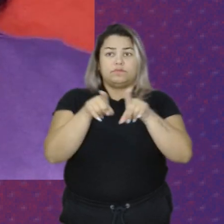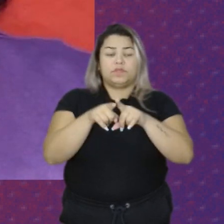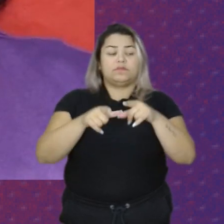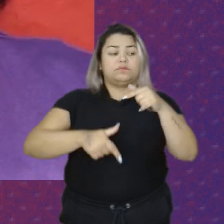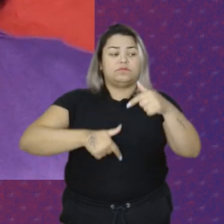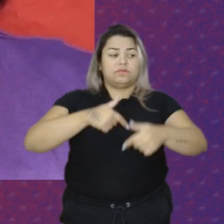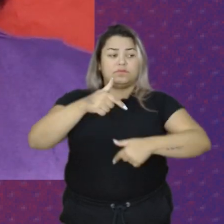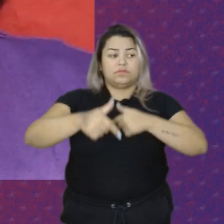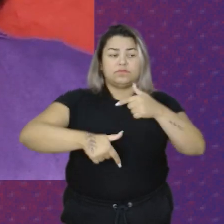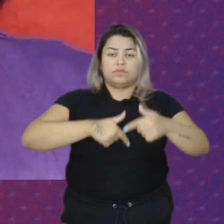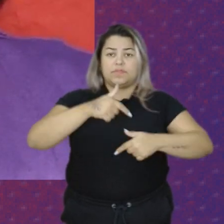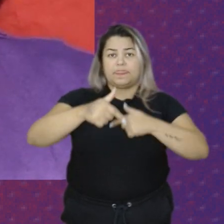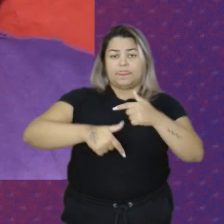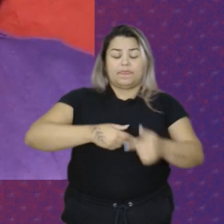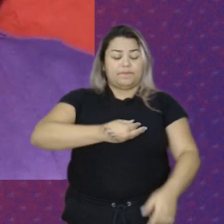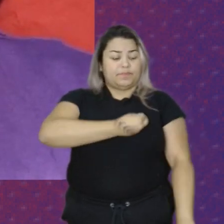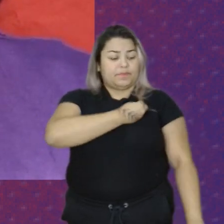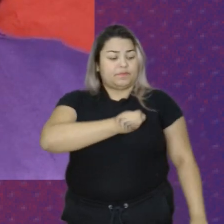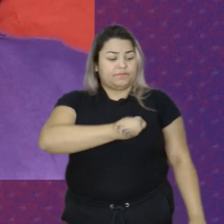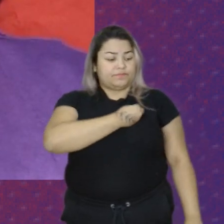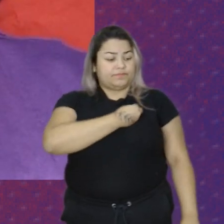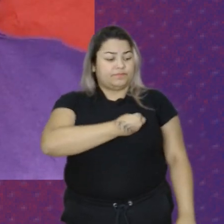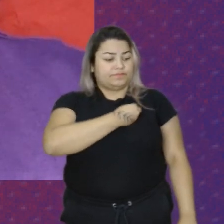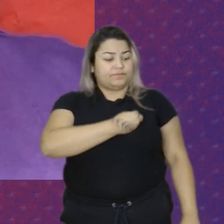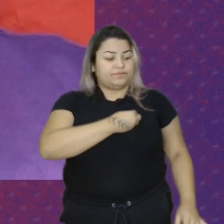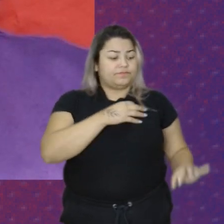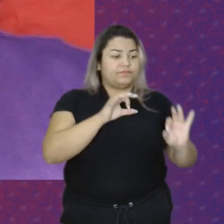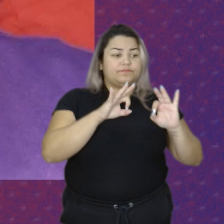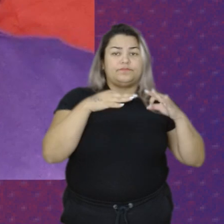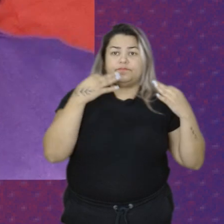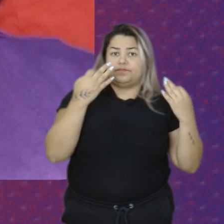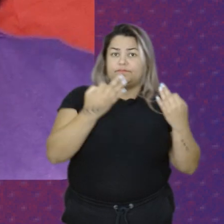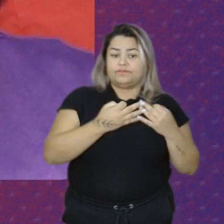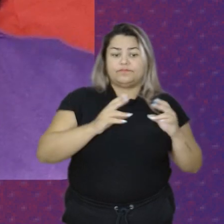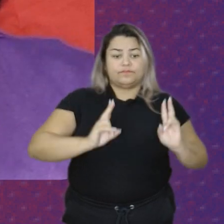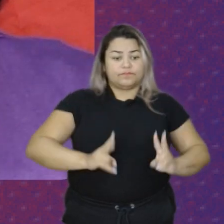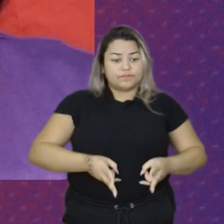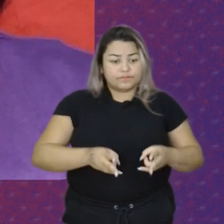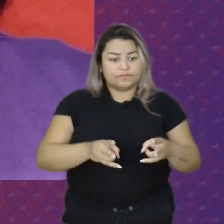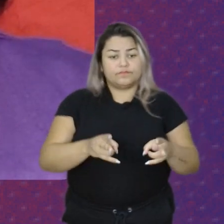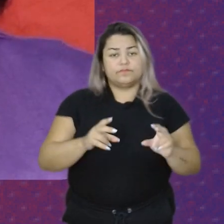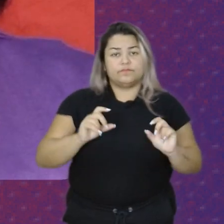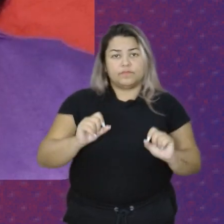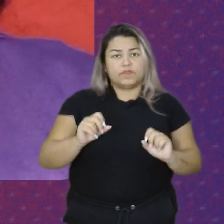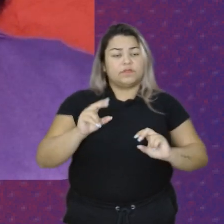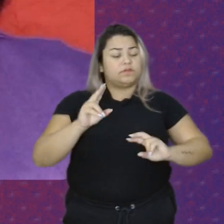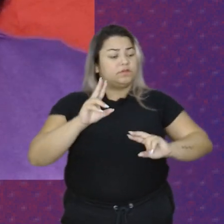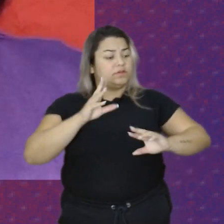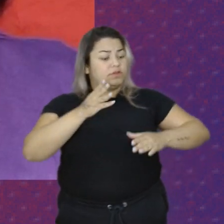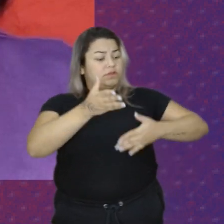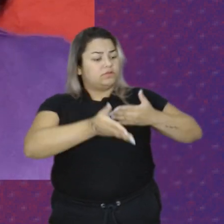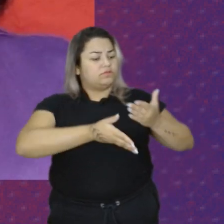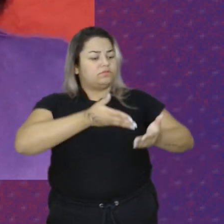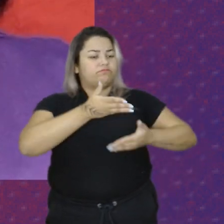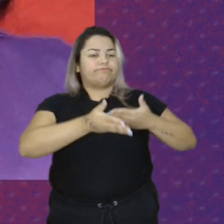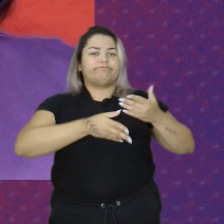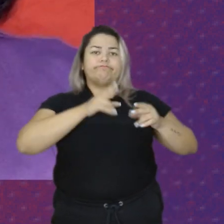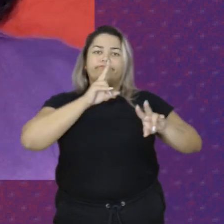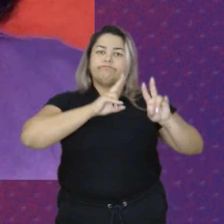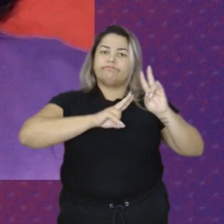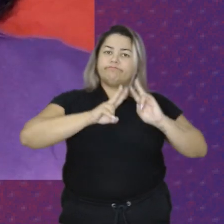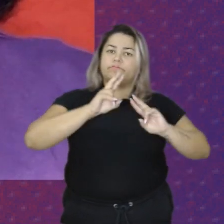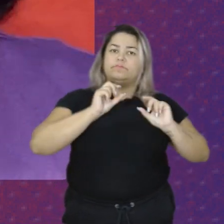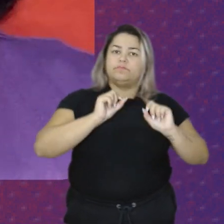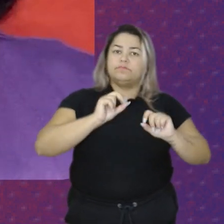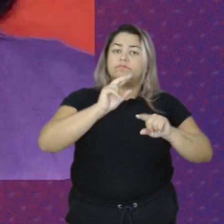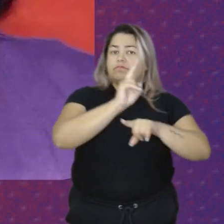trabalhar o seu modo de vida com você, com a sua família, sempre tendo esse olhar de preservação. Mas não é isso que